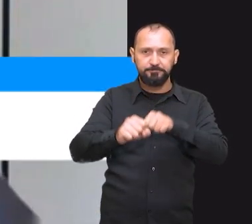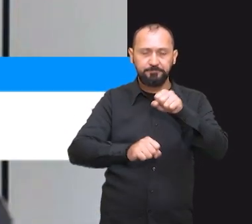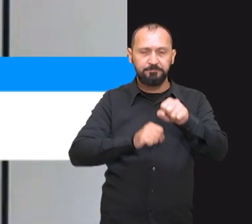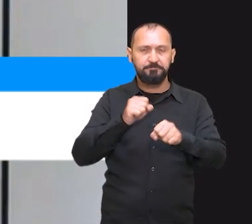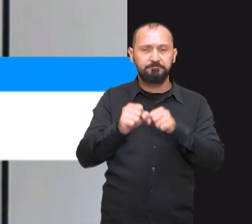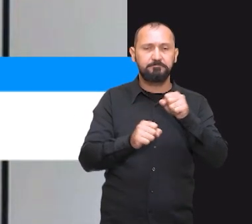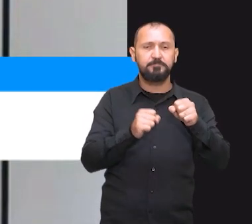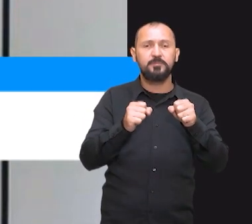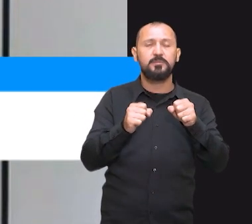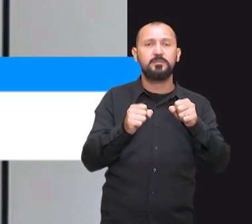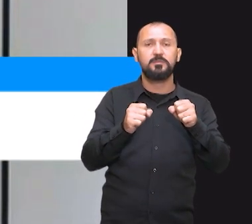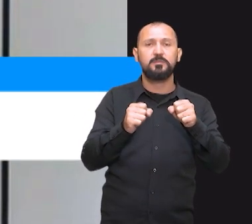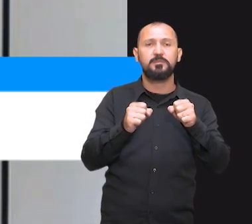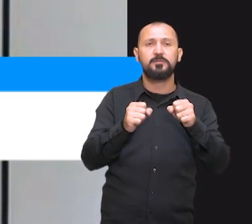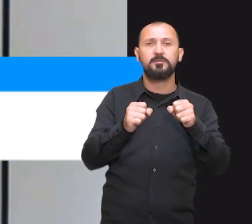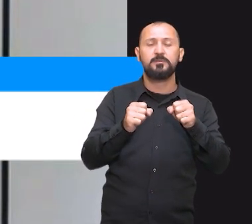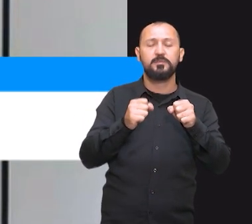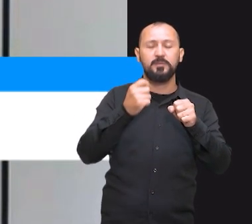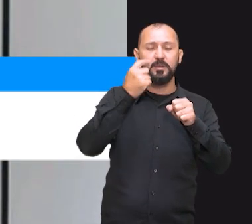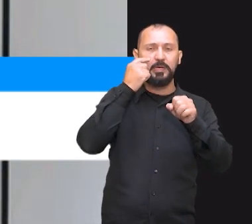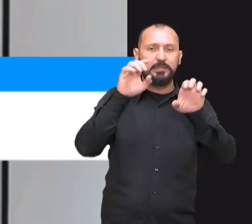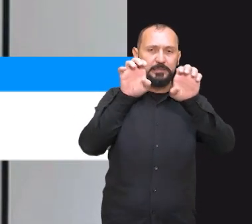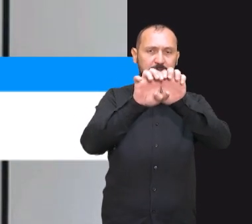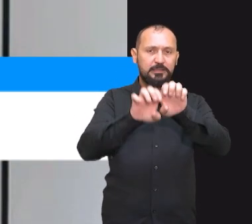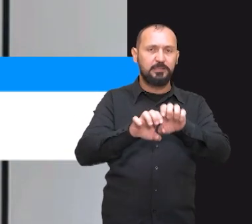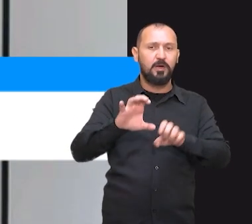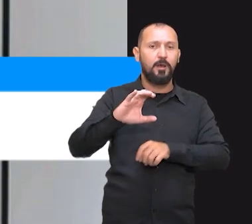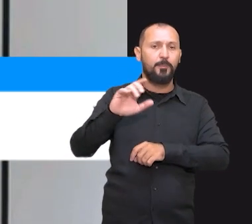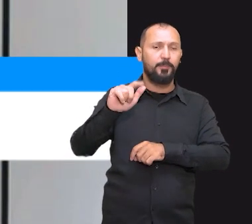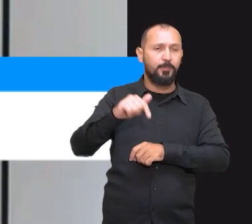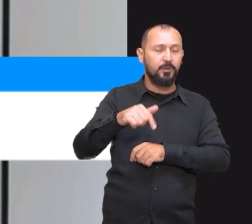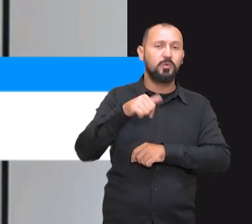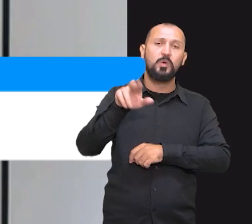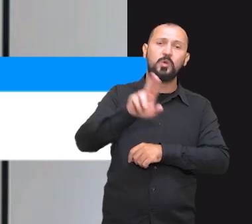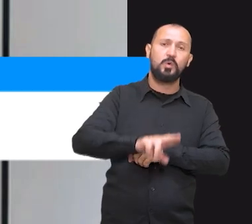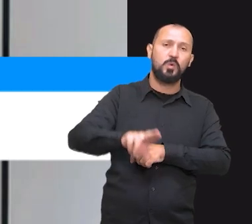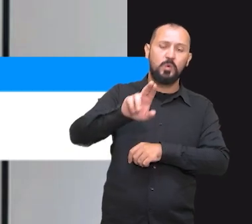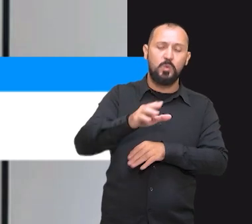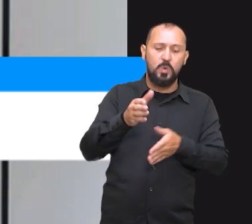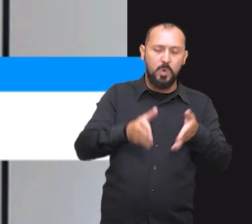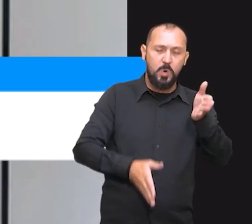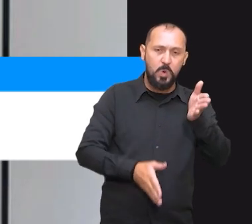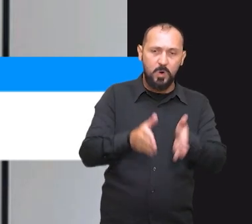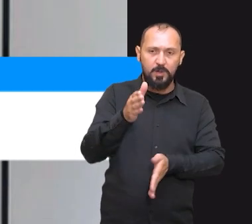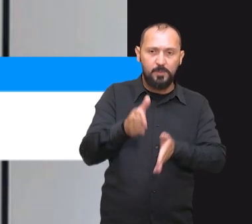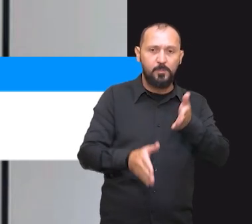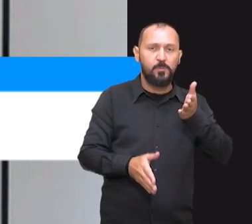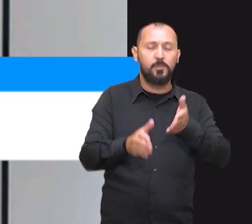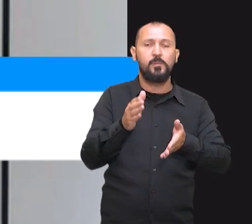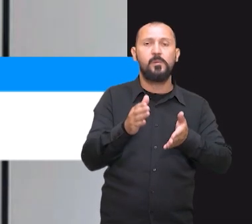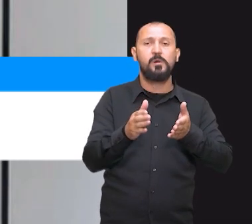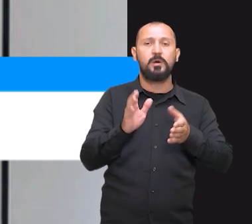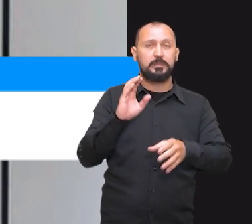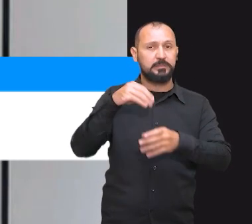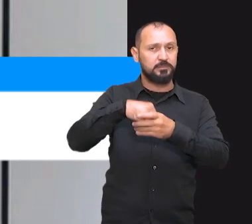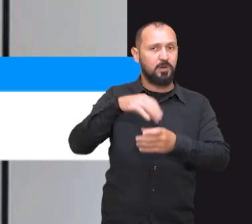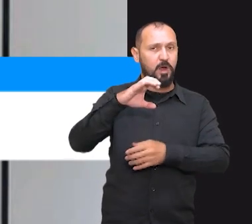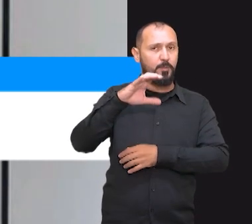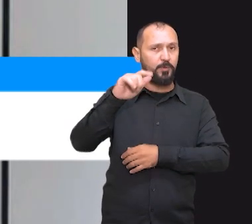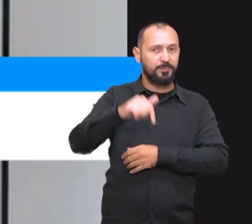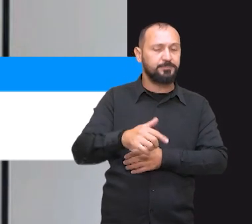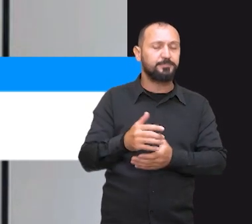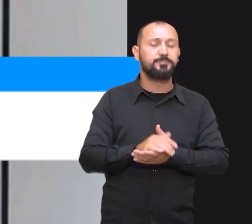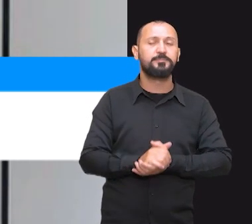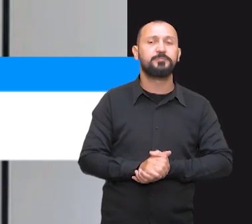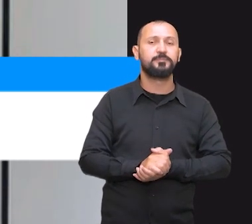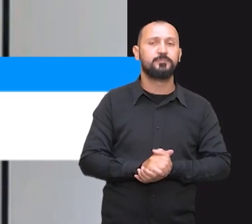da bicicleta. Quando eu estou em Campo Grande, utilizo essas ciclovias, essas ciclofaixas que tem em